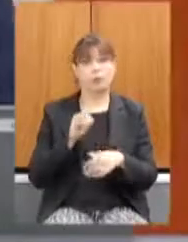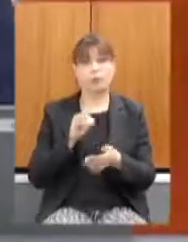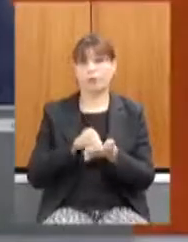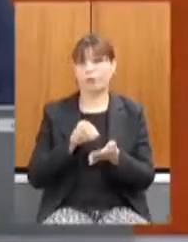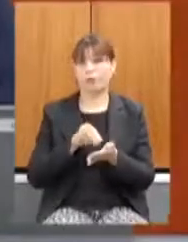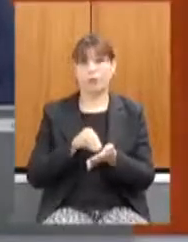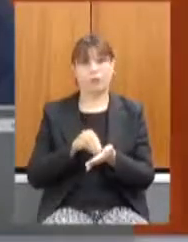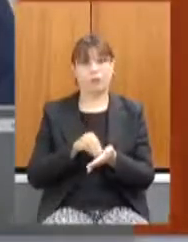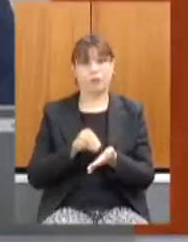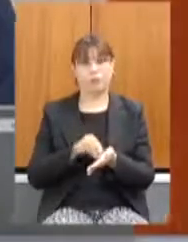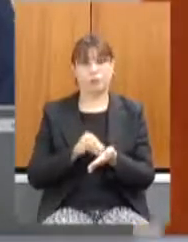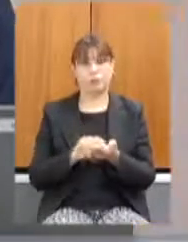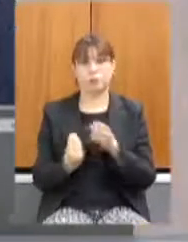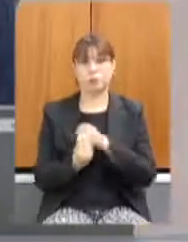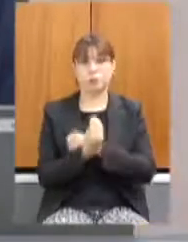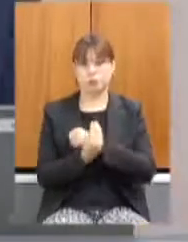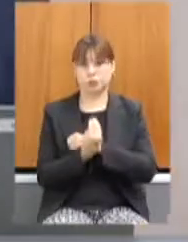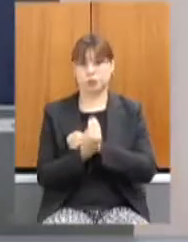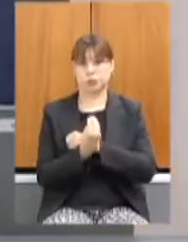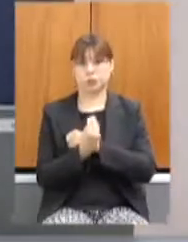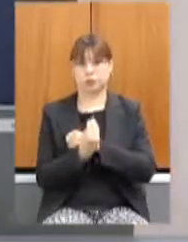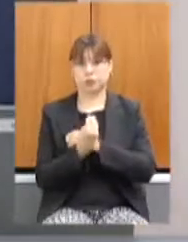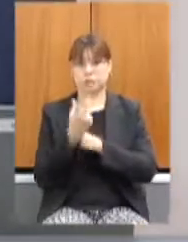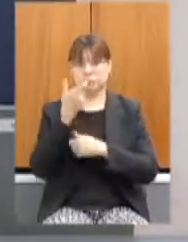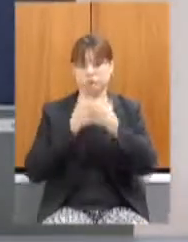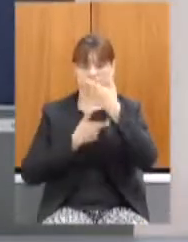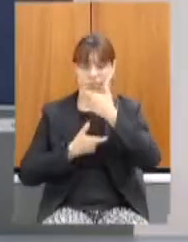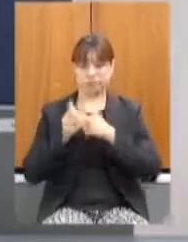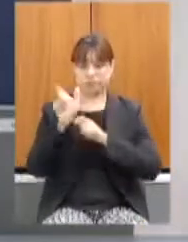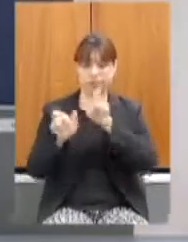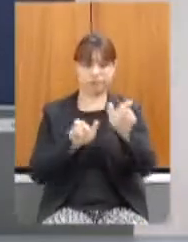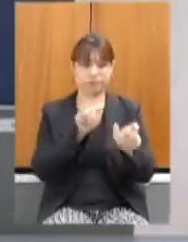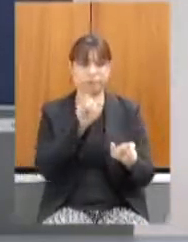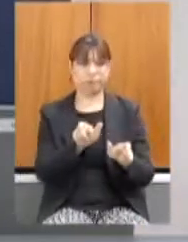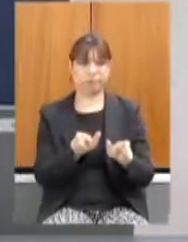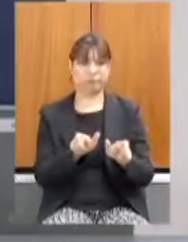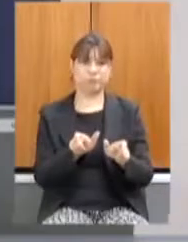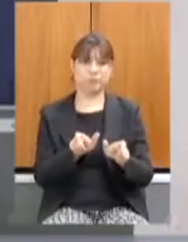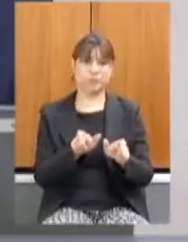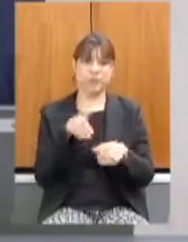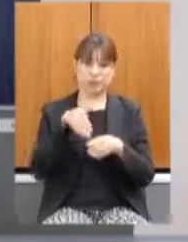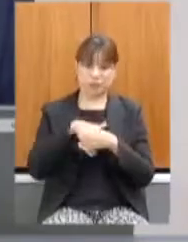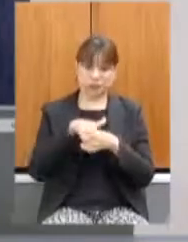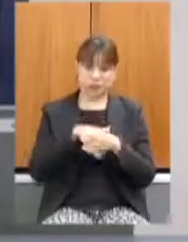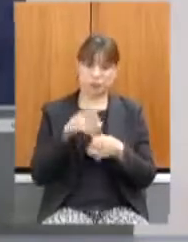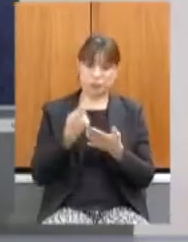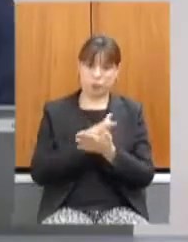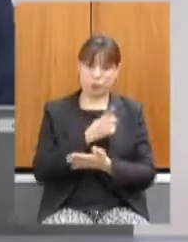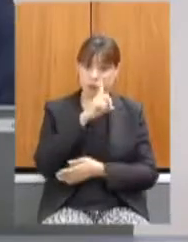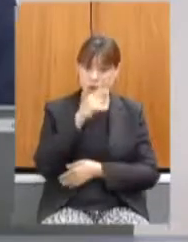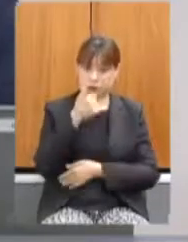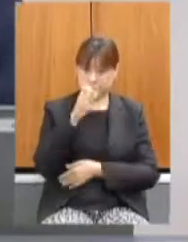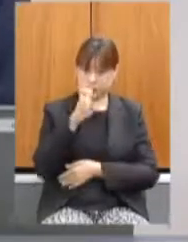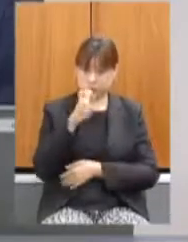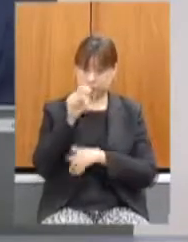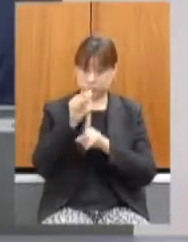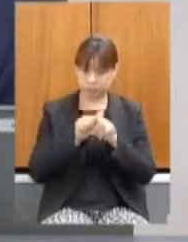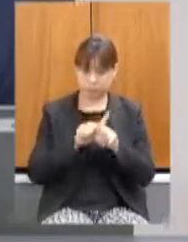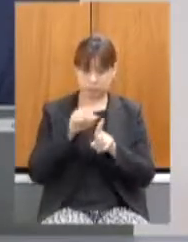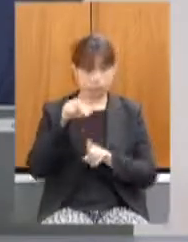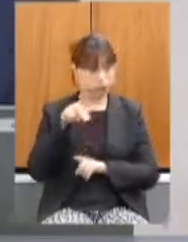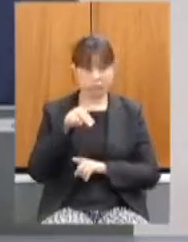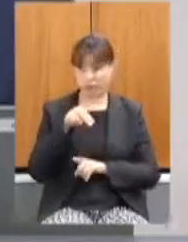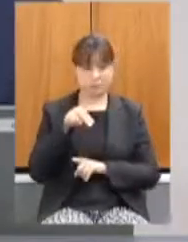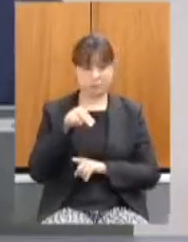no período eleitoral as eleições para mim ela não aconteceram no dia quinze de novembro e Novembro foi o último dia de um